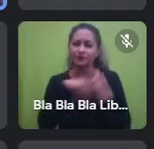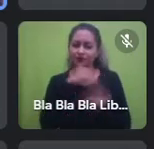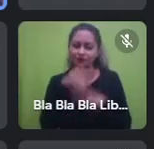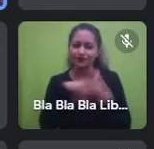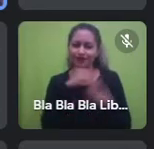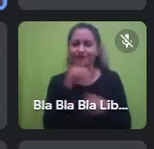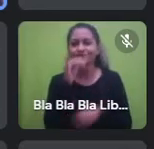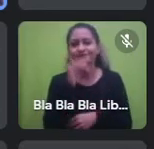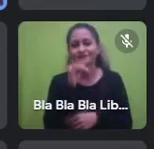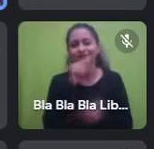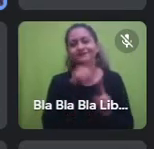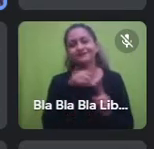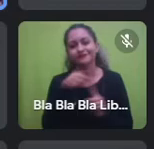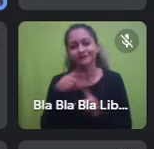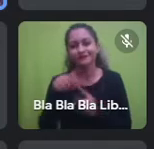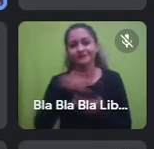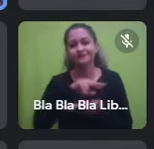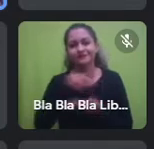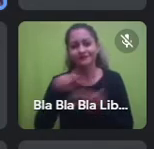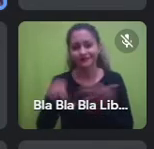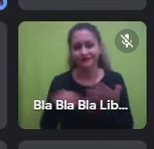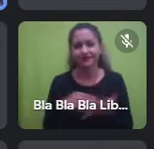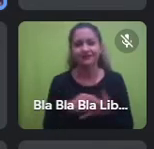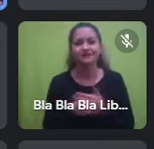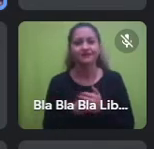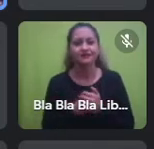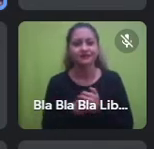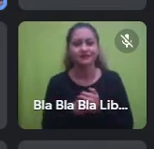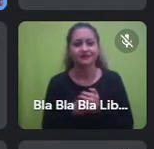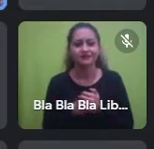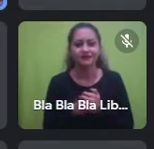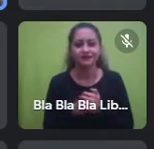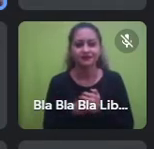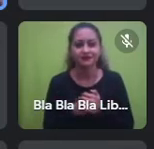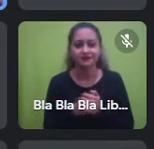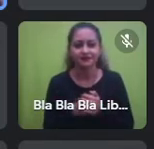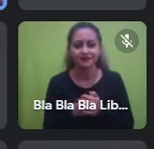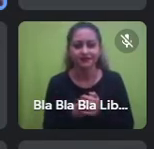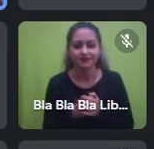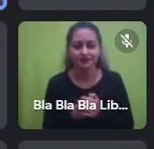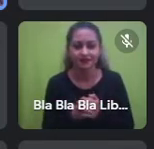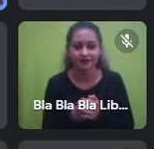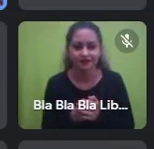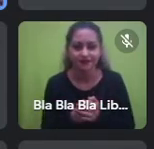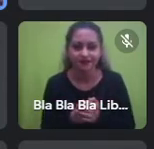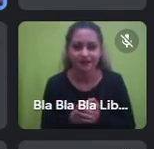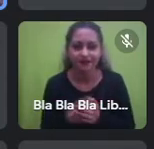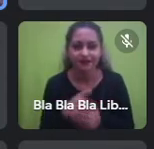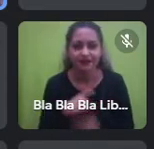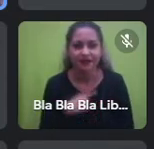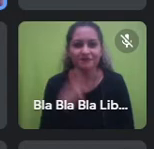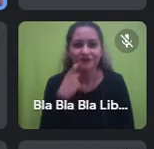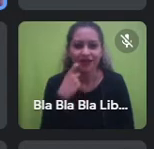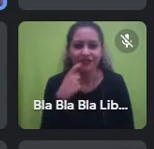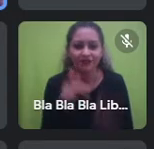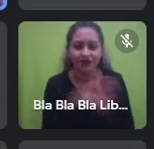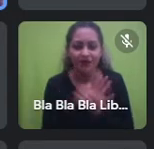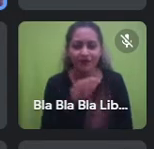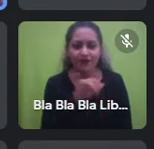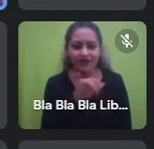umas espécies do oxidoras, aqui o oxidoras é um peixe lá do Itacaiunas.